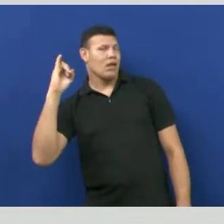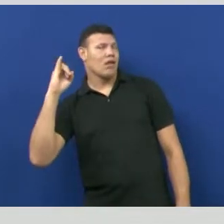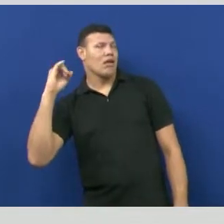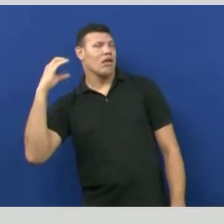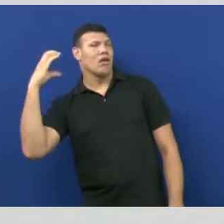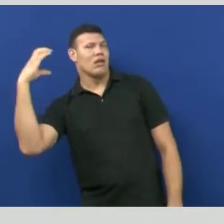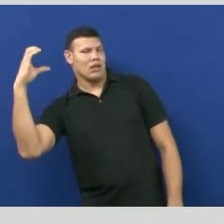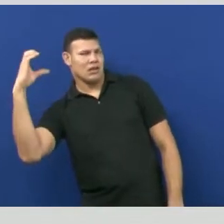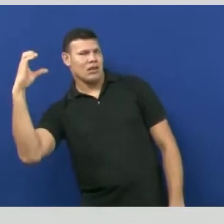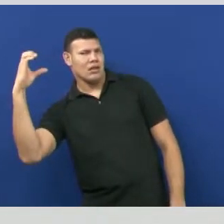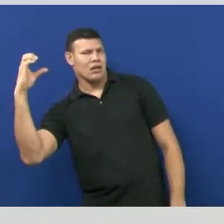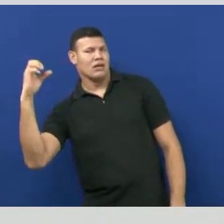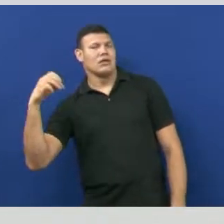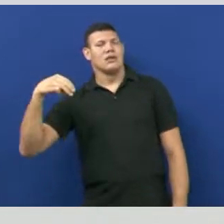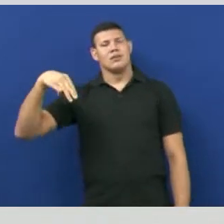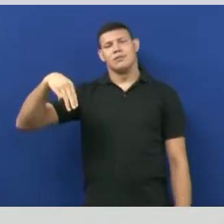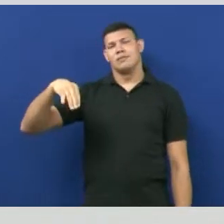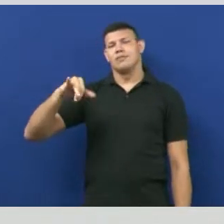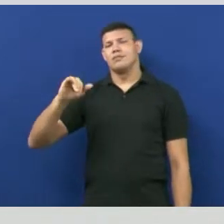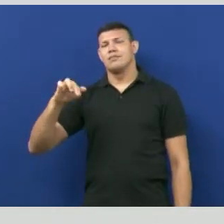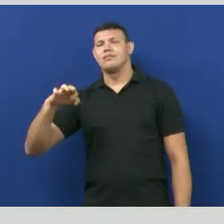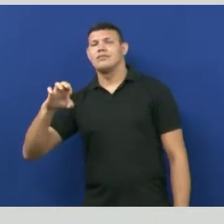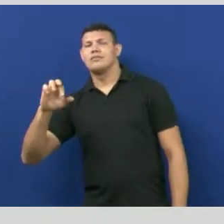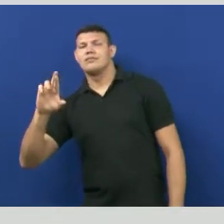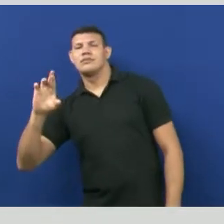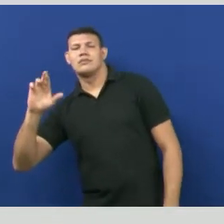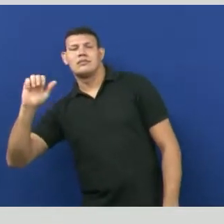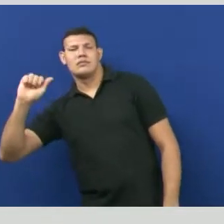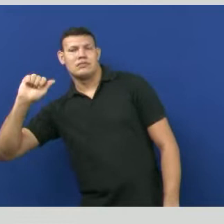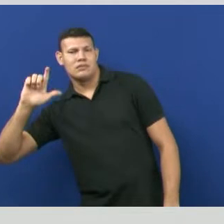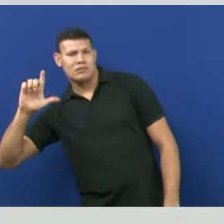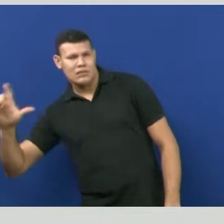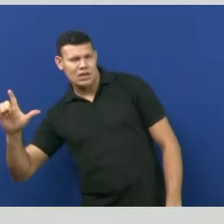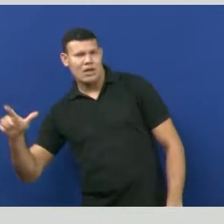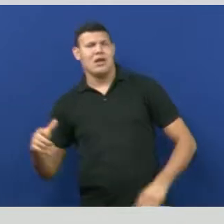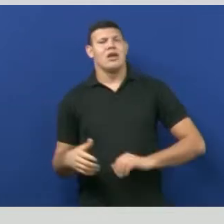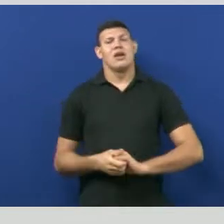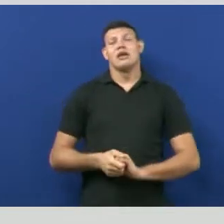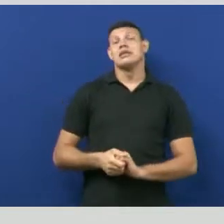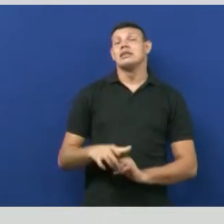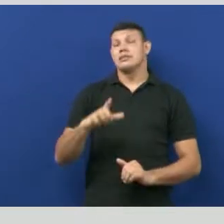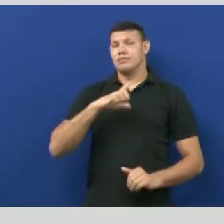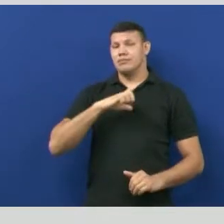substâncias orgânicas são de origem vegetal. Mas